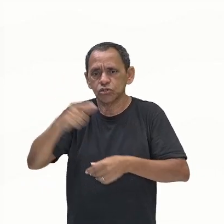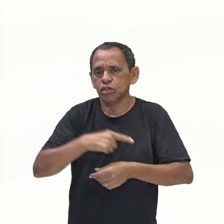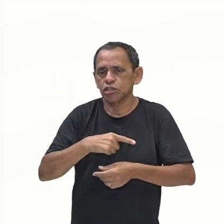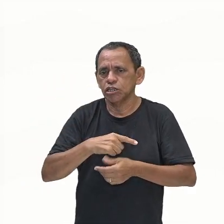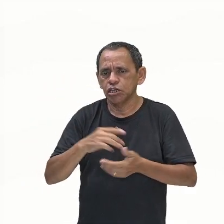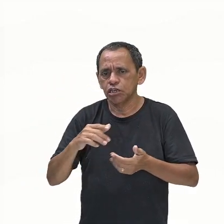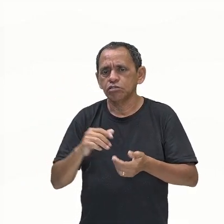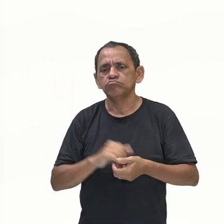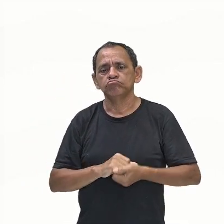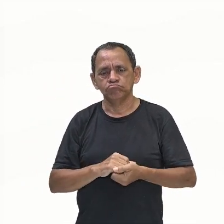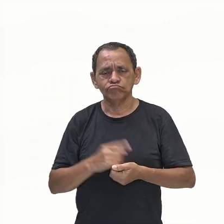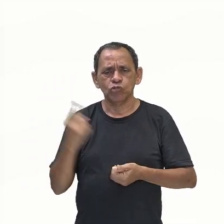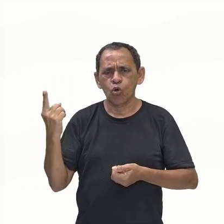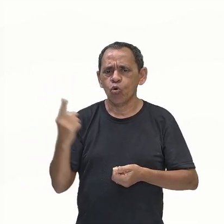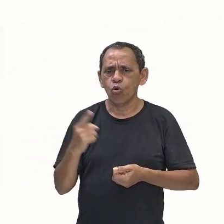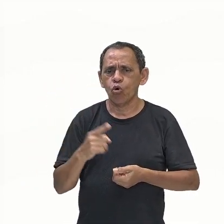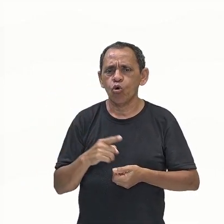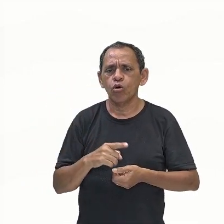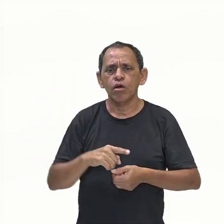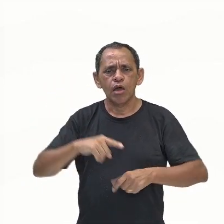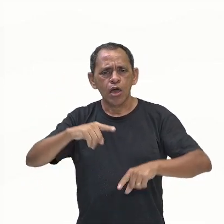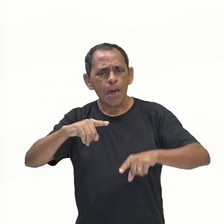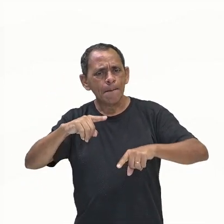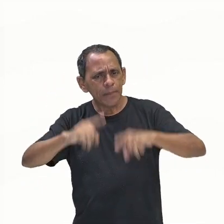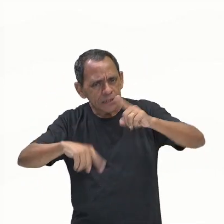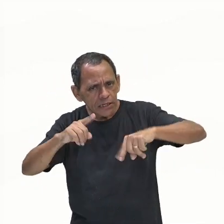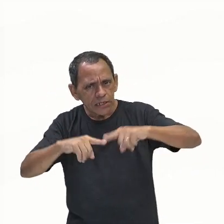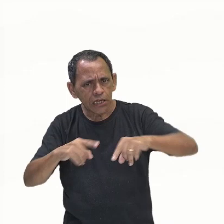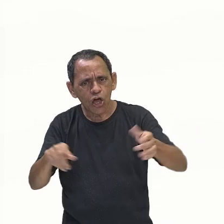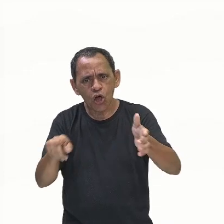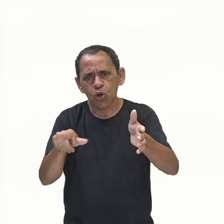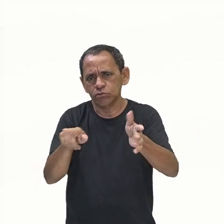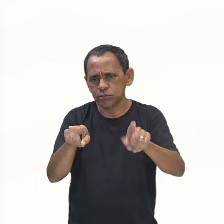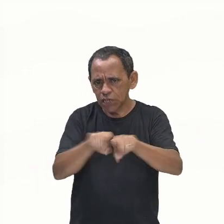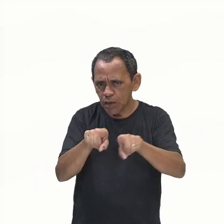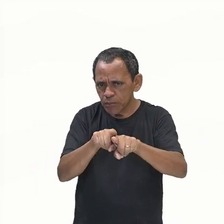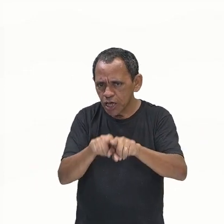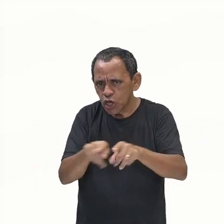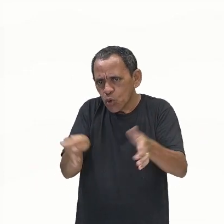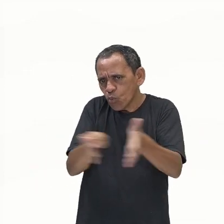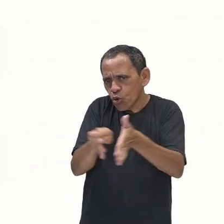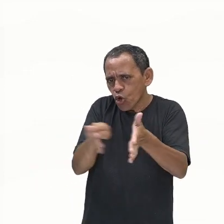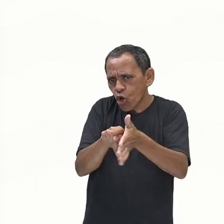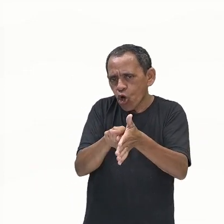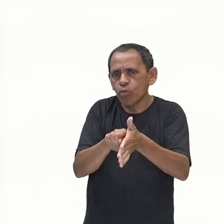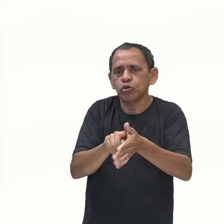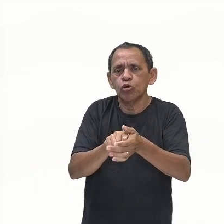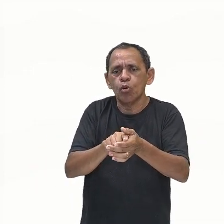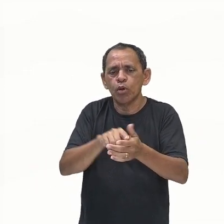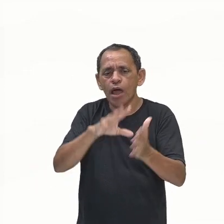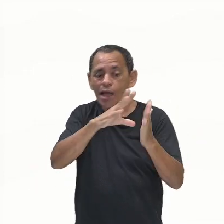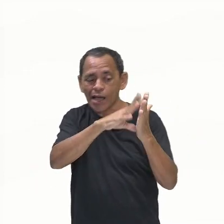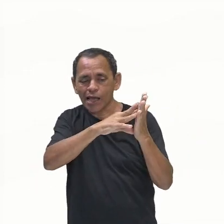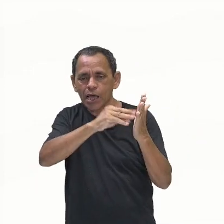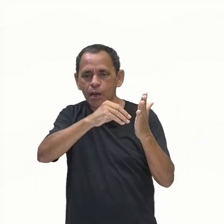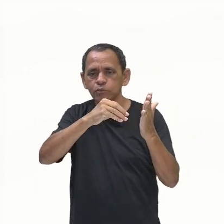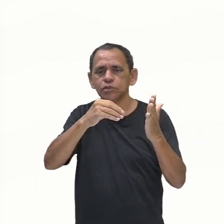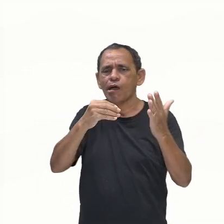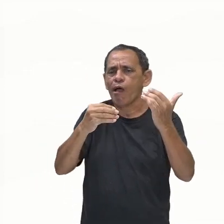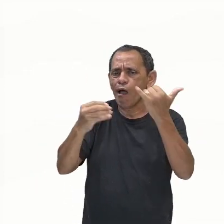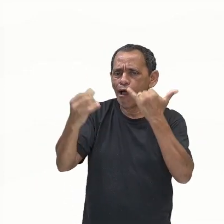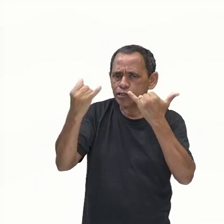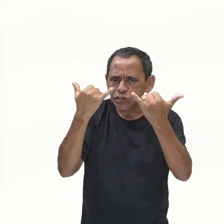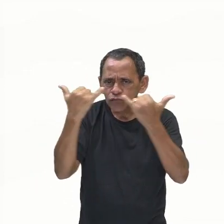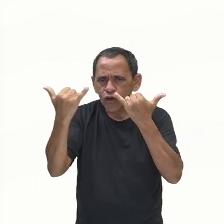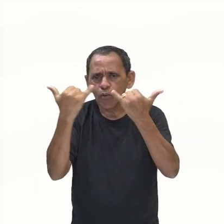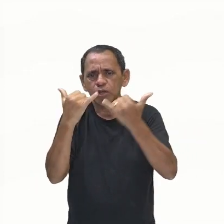resolução espacial, né? Então vejam só, eu estou ampliando esta imagem, aqui consegui ir para a média, localizar